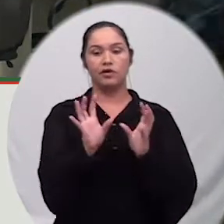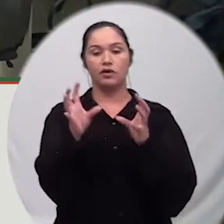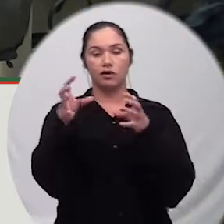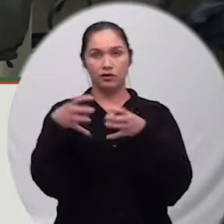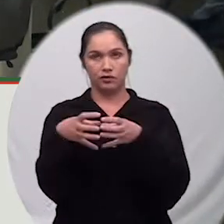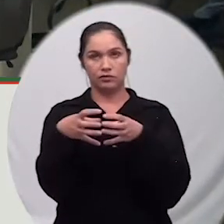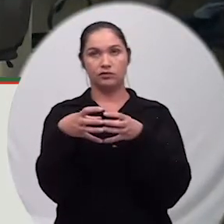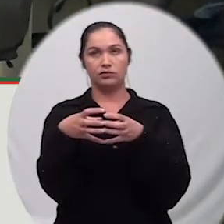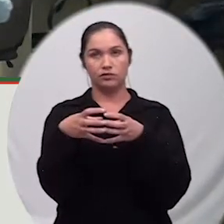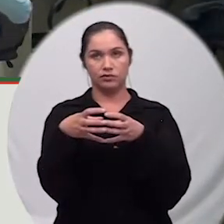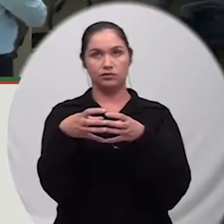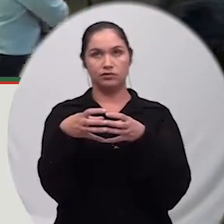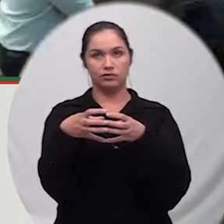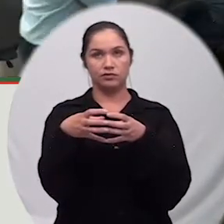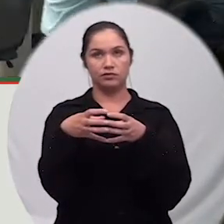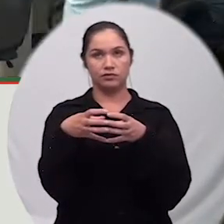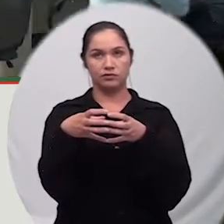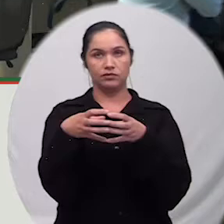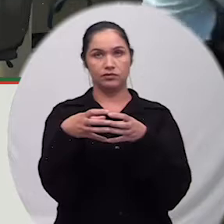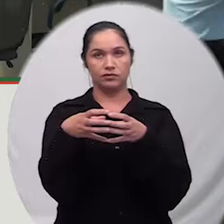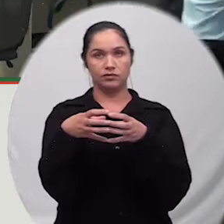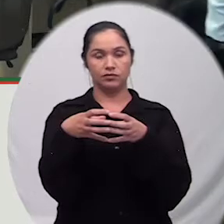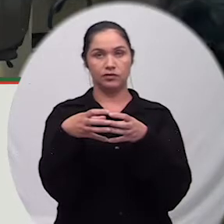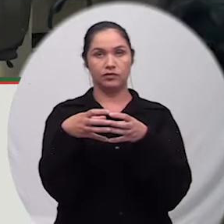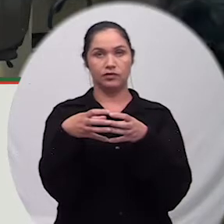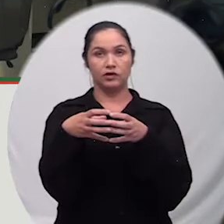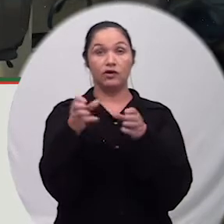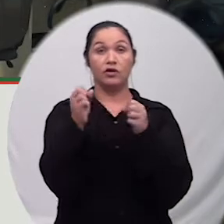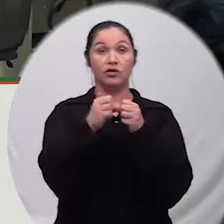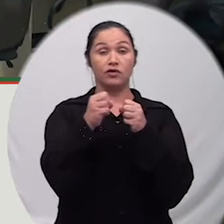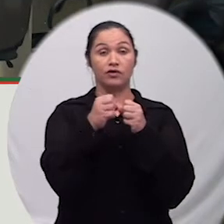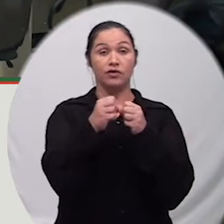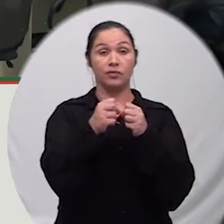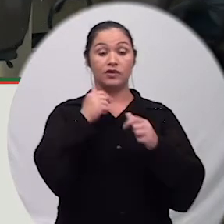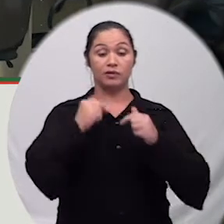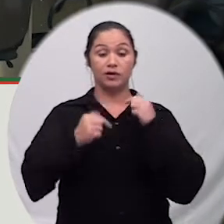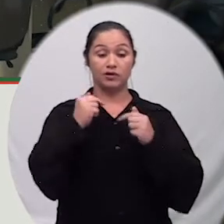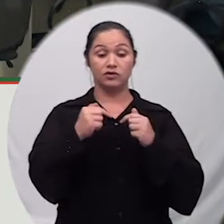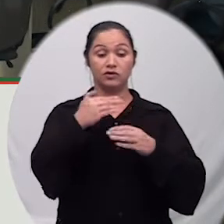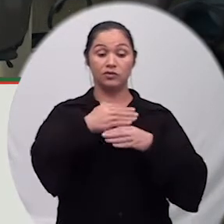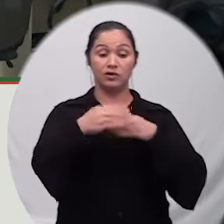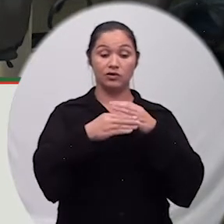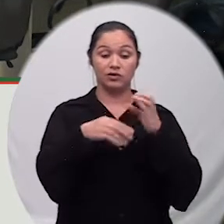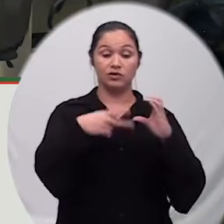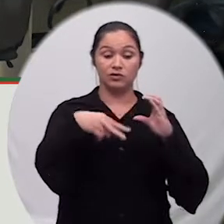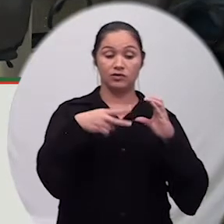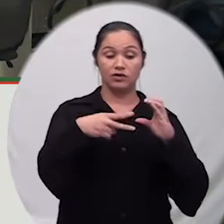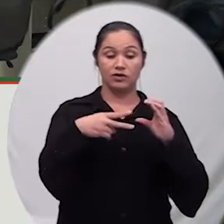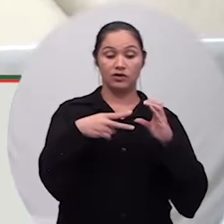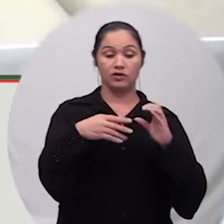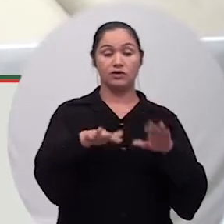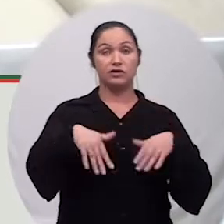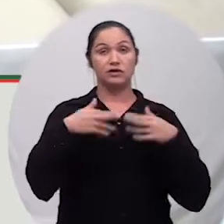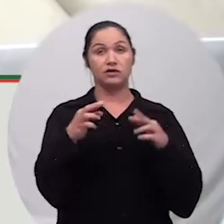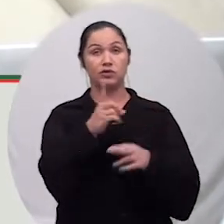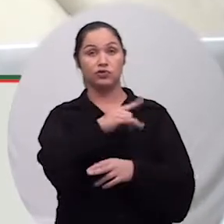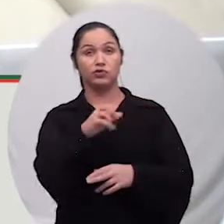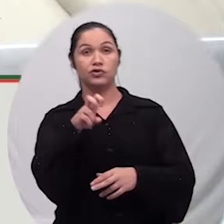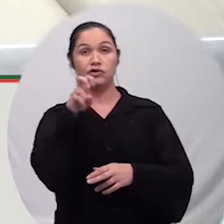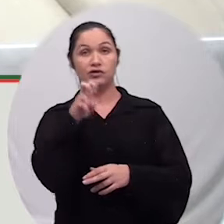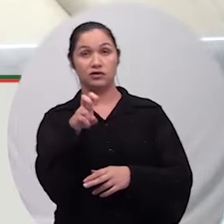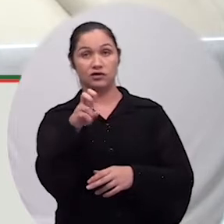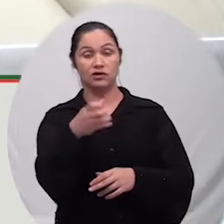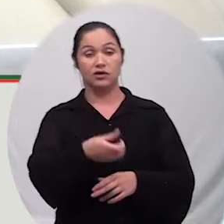comissão formada para a construção da Câmara de Vereadores para uma reunião dia 5 de dezembro,